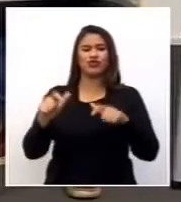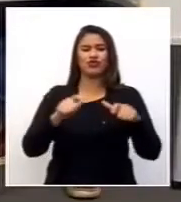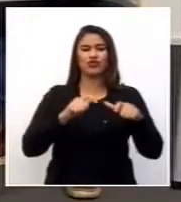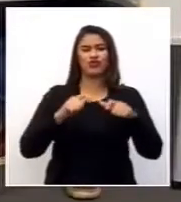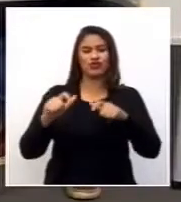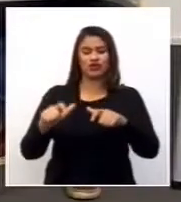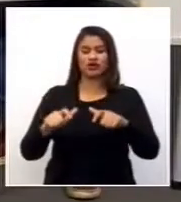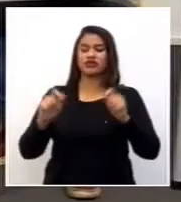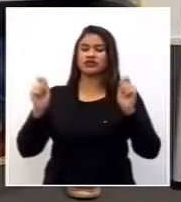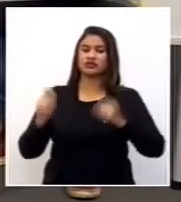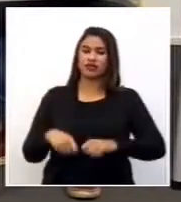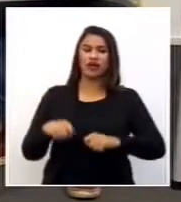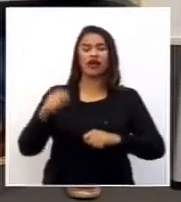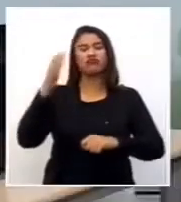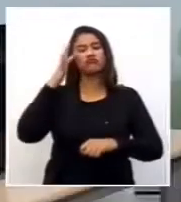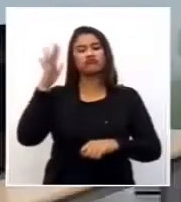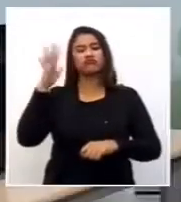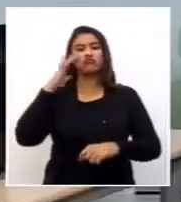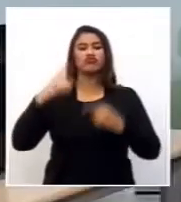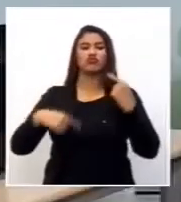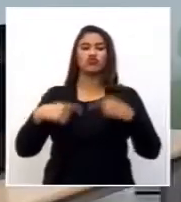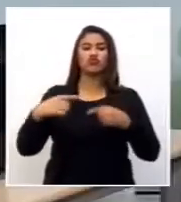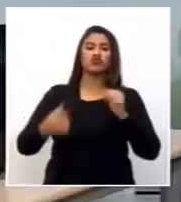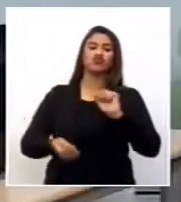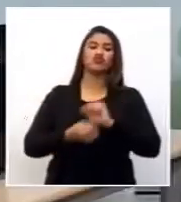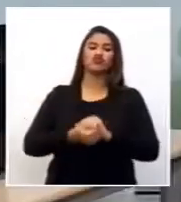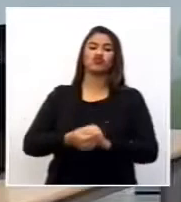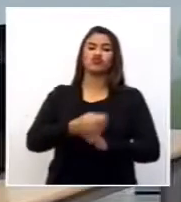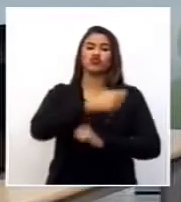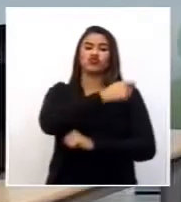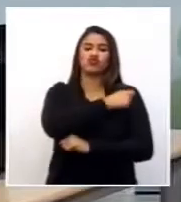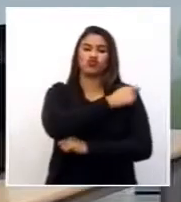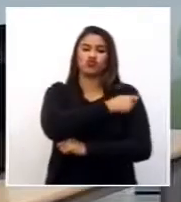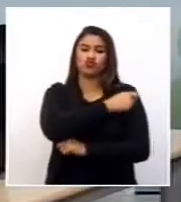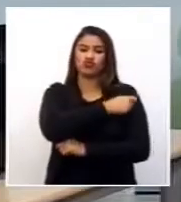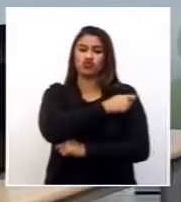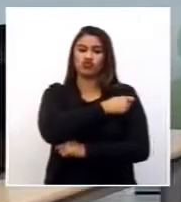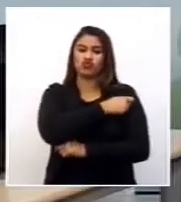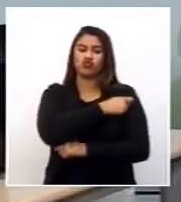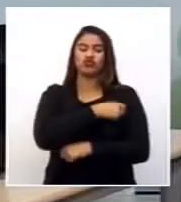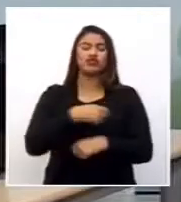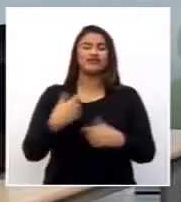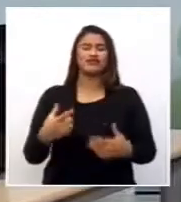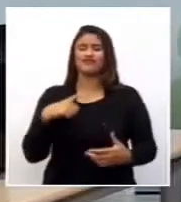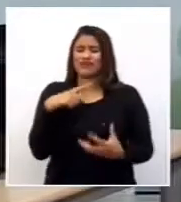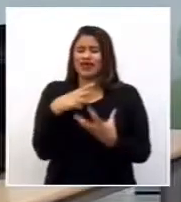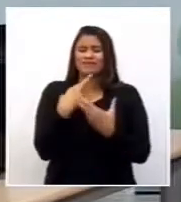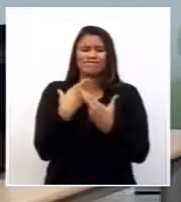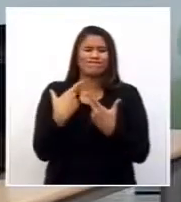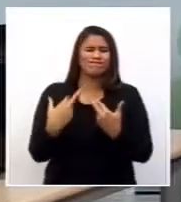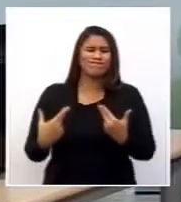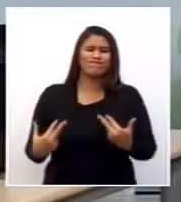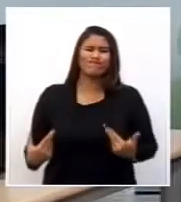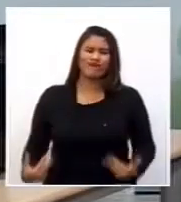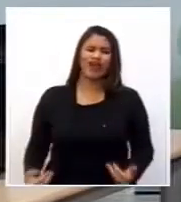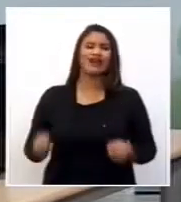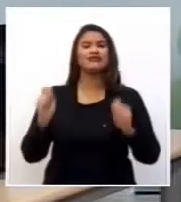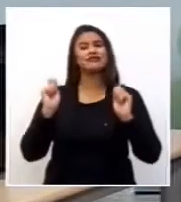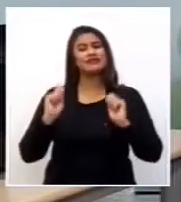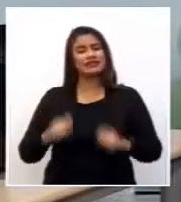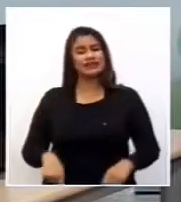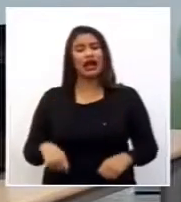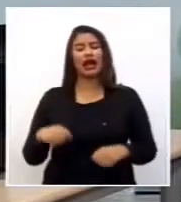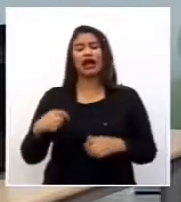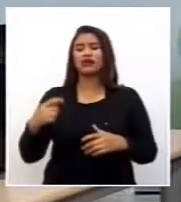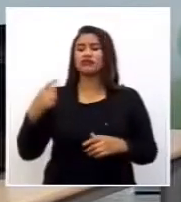estar discutindo, refletindo junto com os seus alunos, tá? Então, N elementos, N referências que você tem aí para